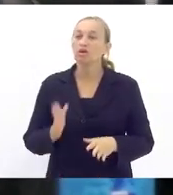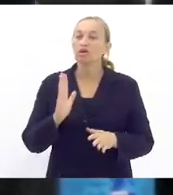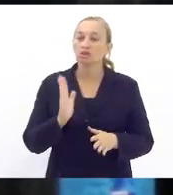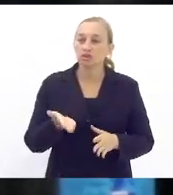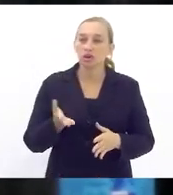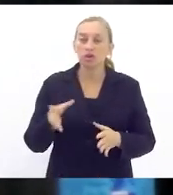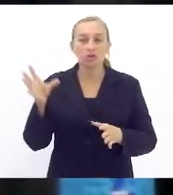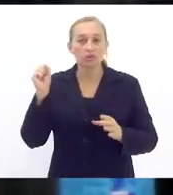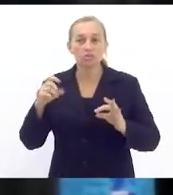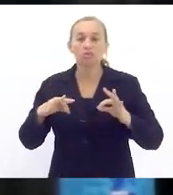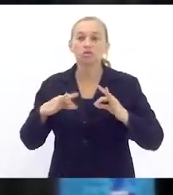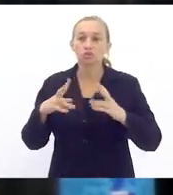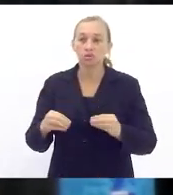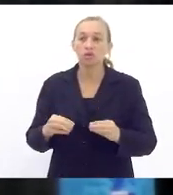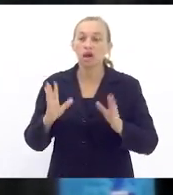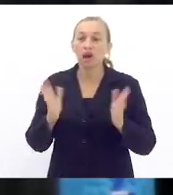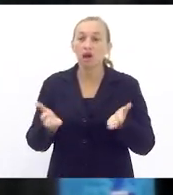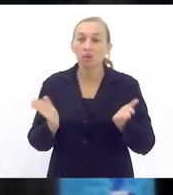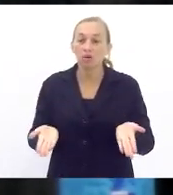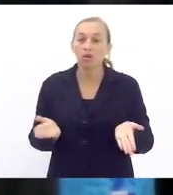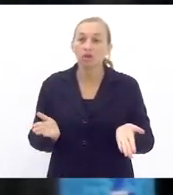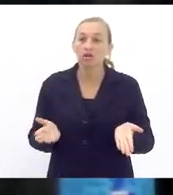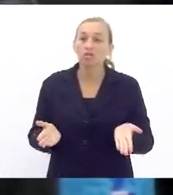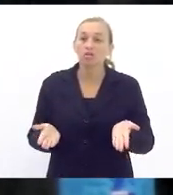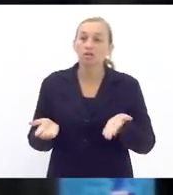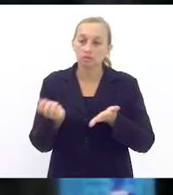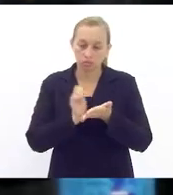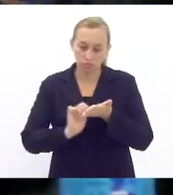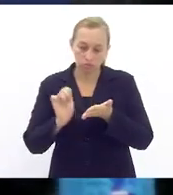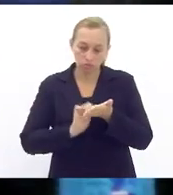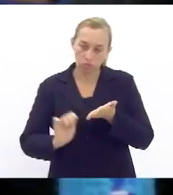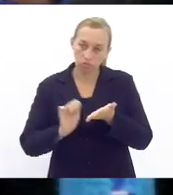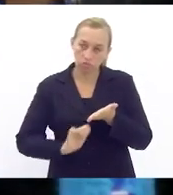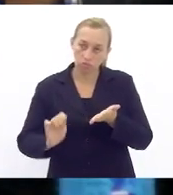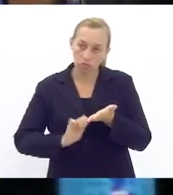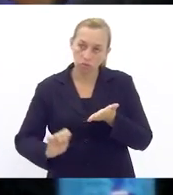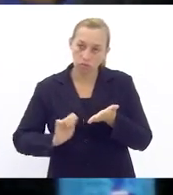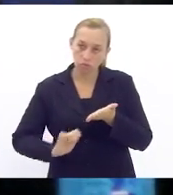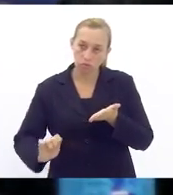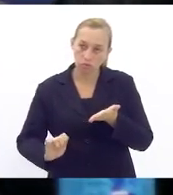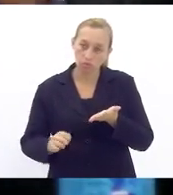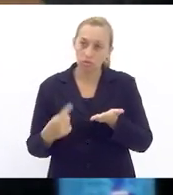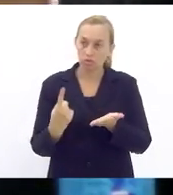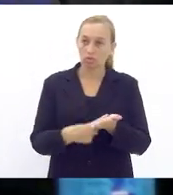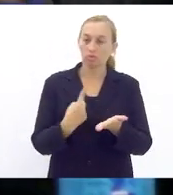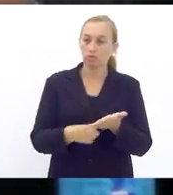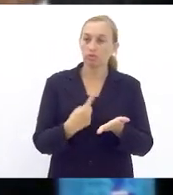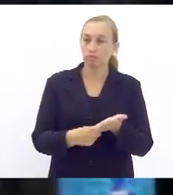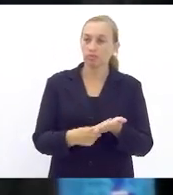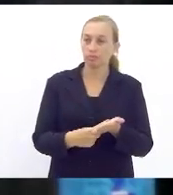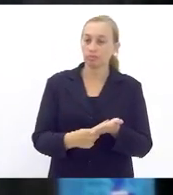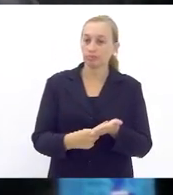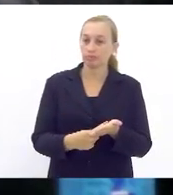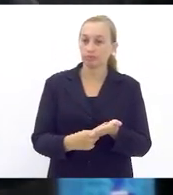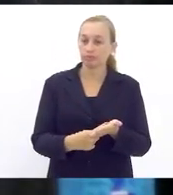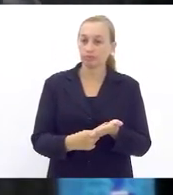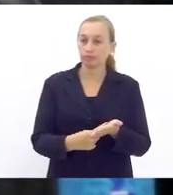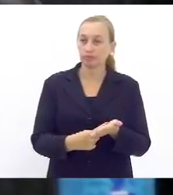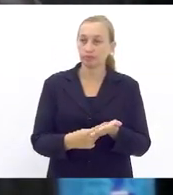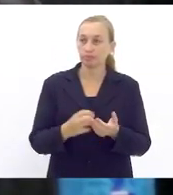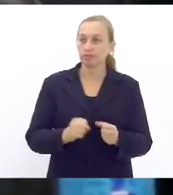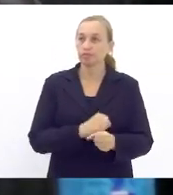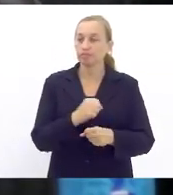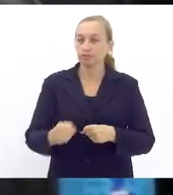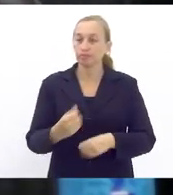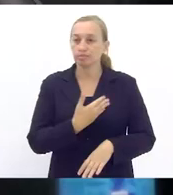e a partir dessa escuta agora a gente vai fazer o comprometimento do poder público a gente vai fazer o comprometimento sobre